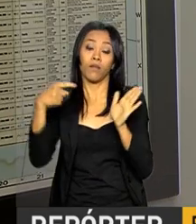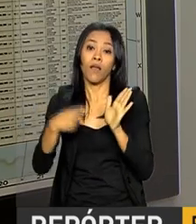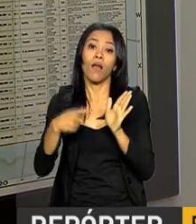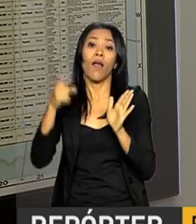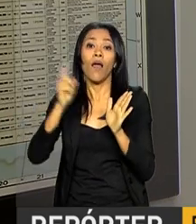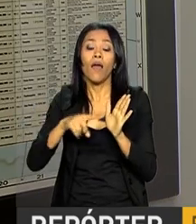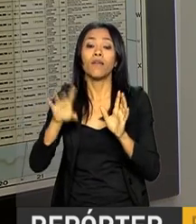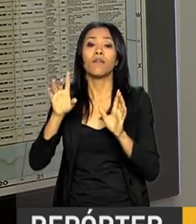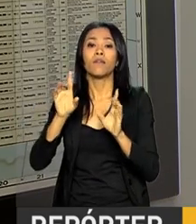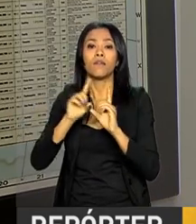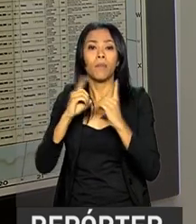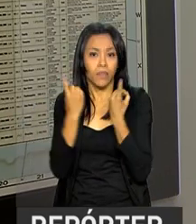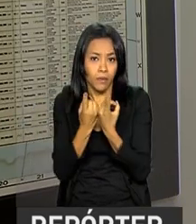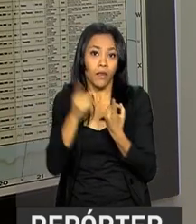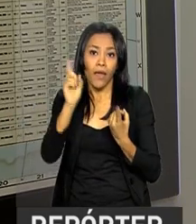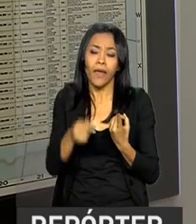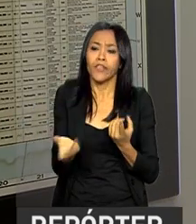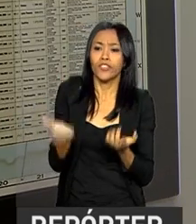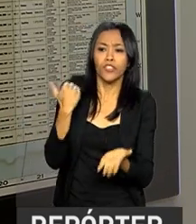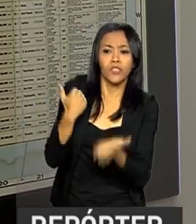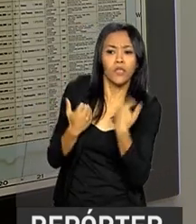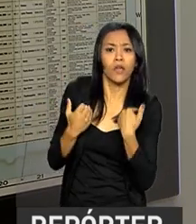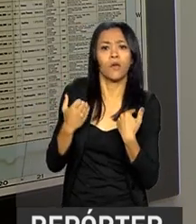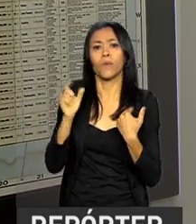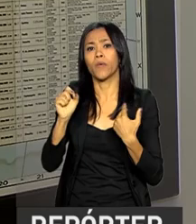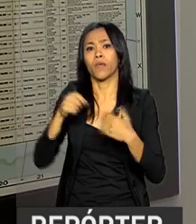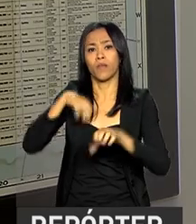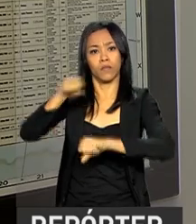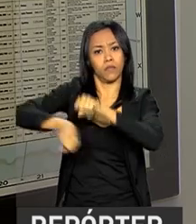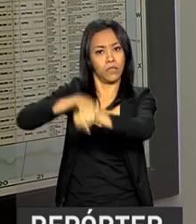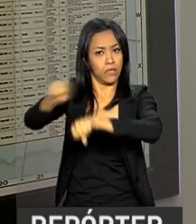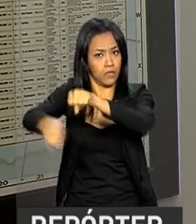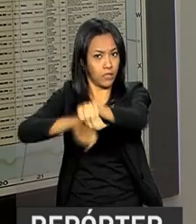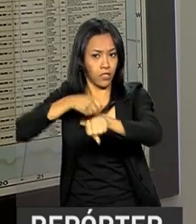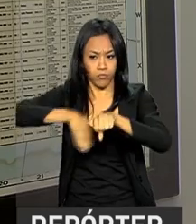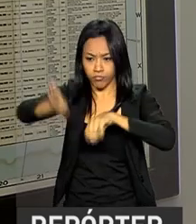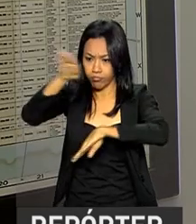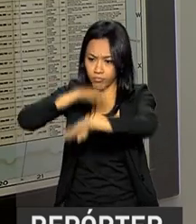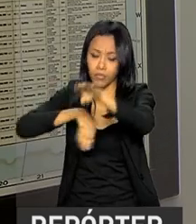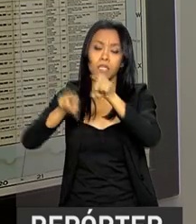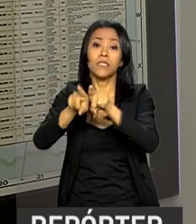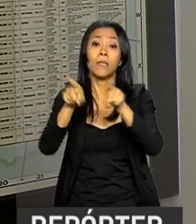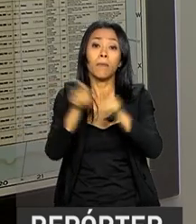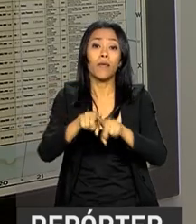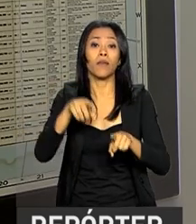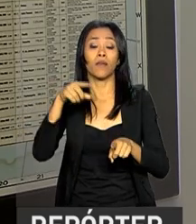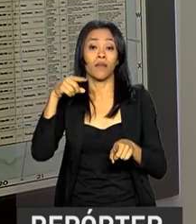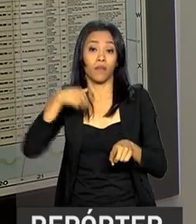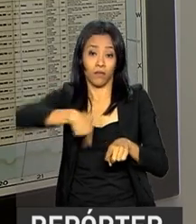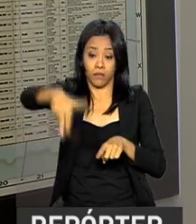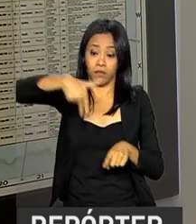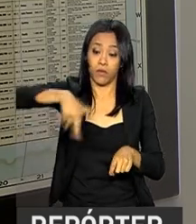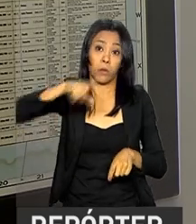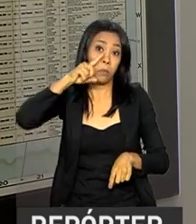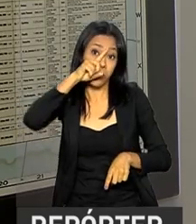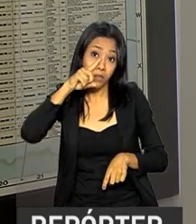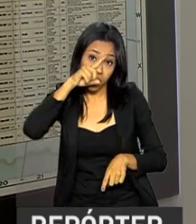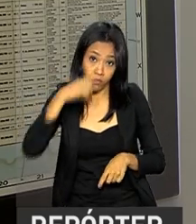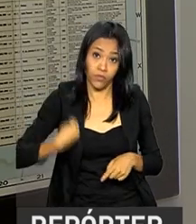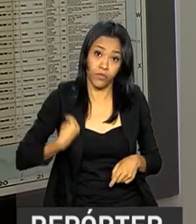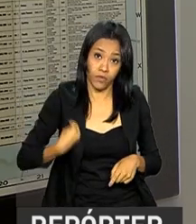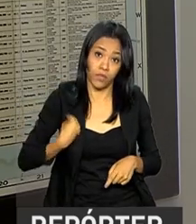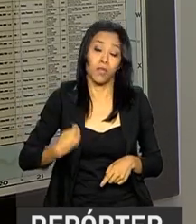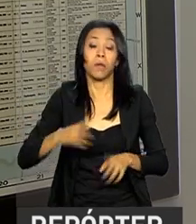pedestres e ciclistas da situação de risco ainda que para isso seja necessário lavrar um auto de infração mas o objetivo